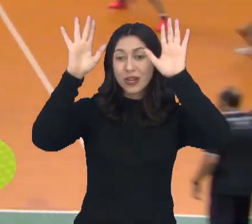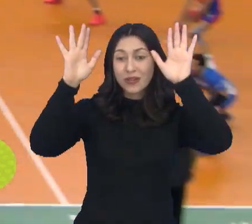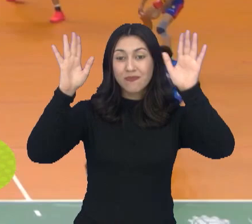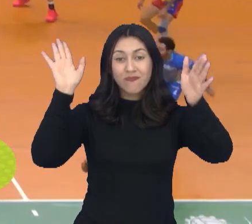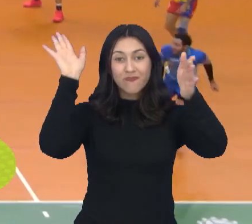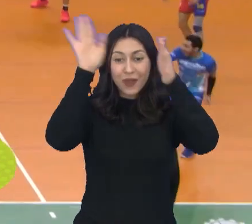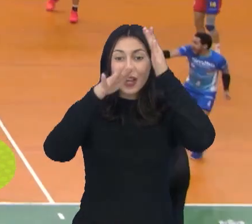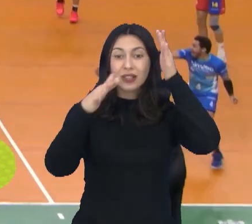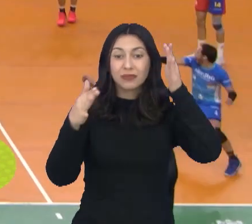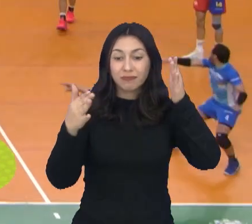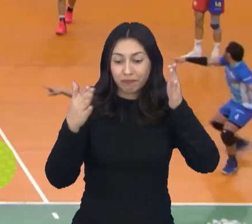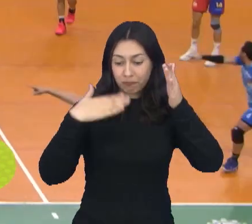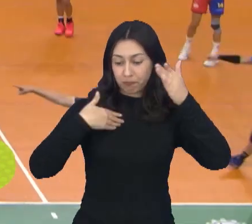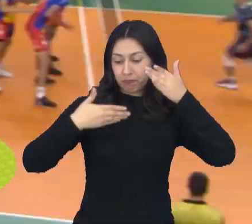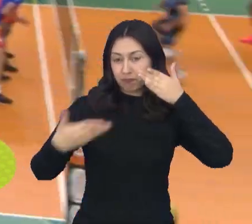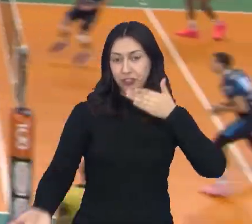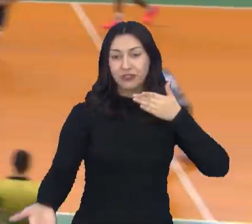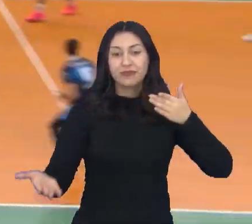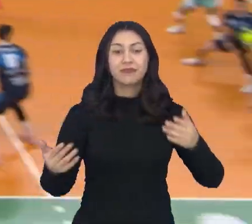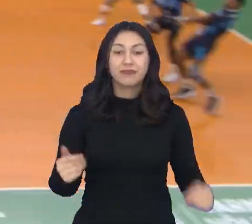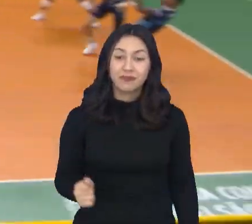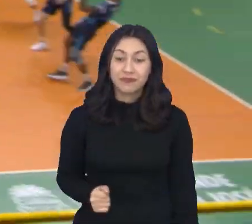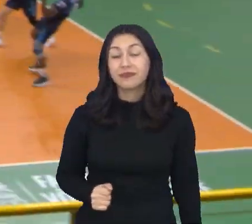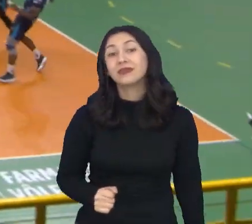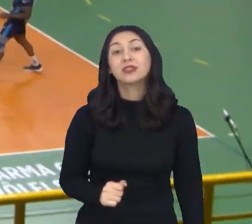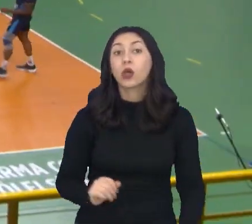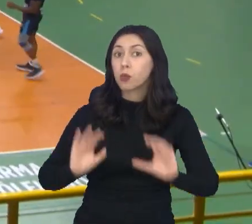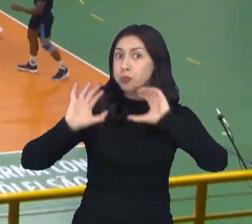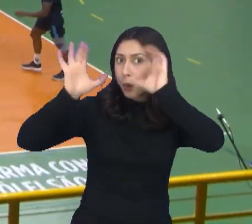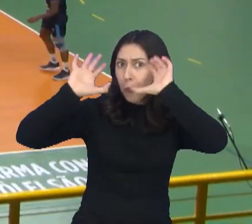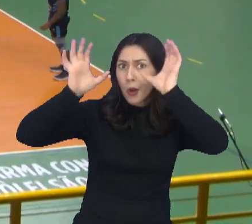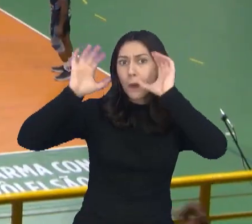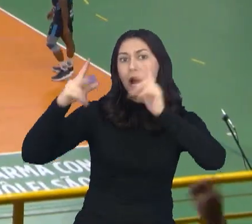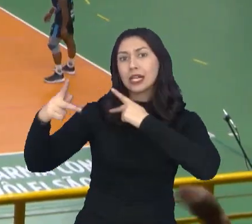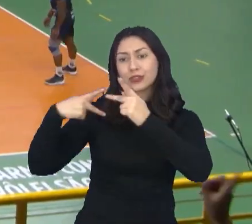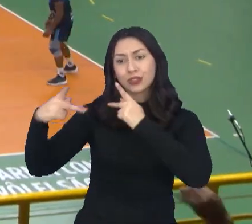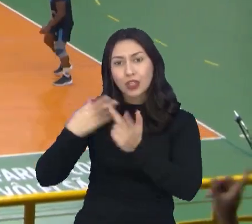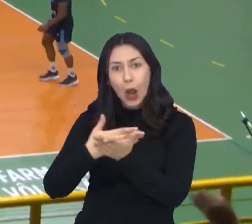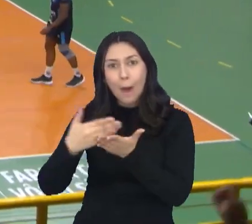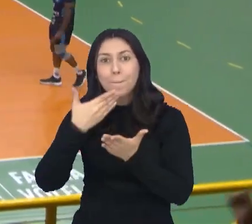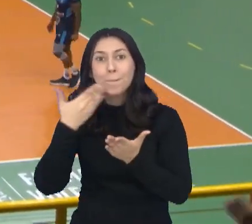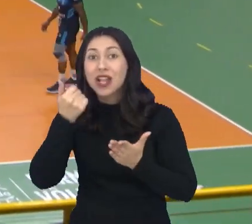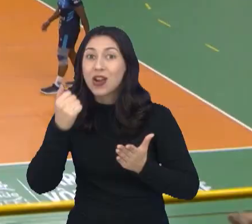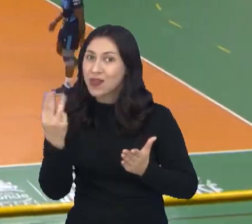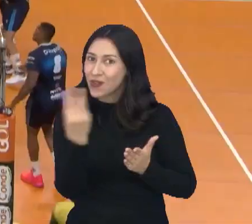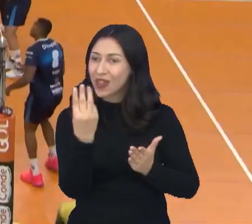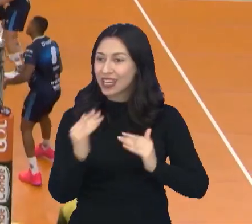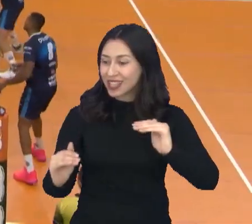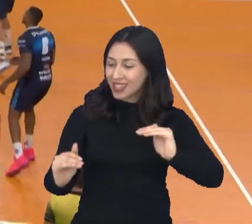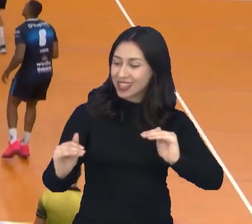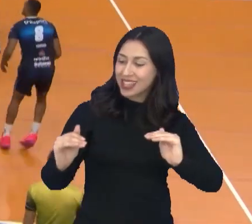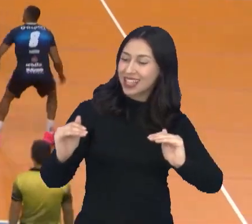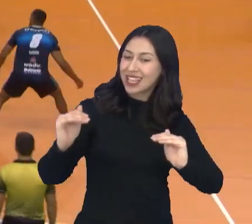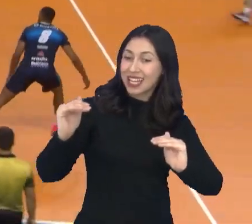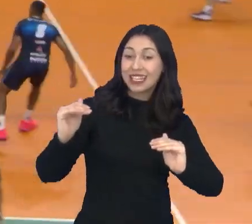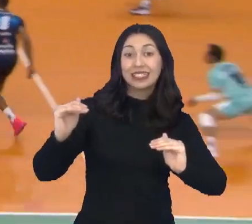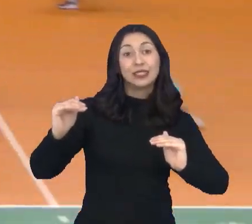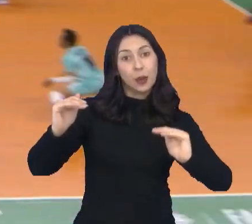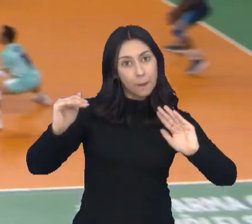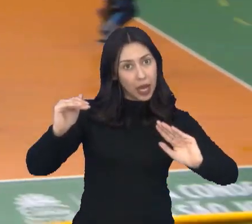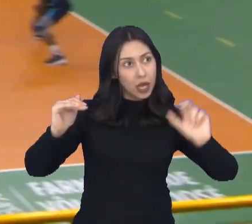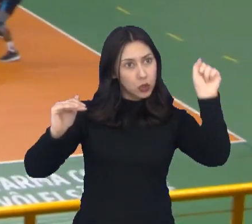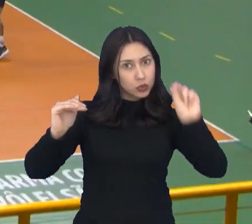jogador do Suzano antes de sair. Embalado, o São José começou melhor o terceiro set, mas sempre com o